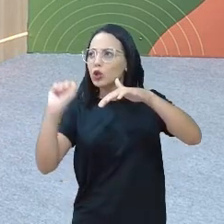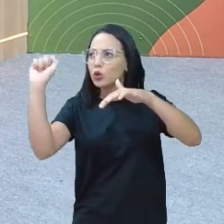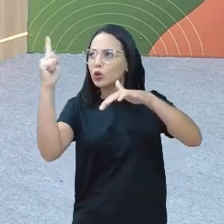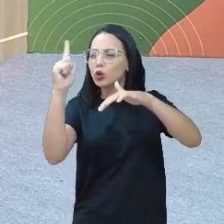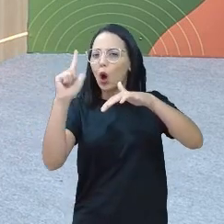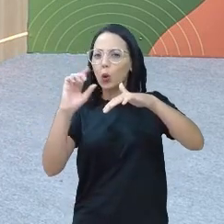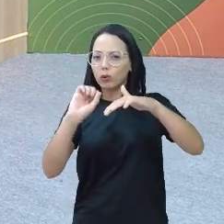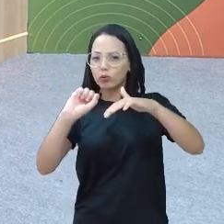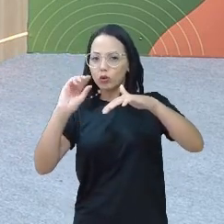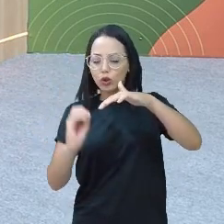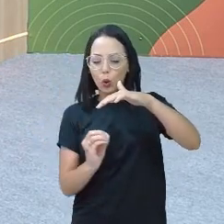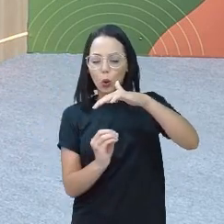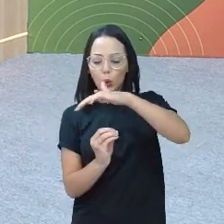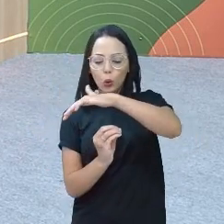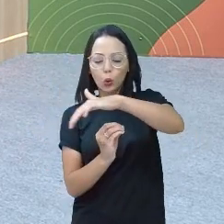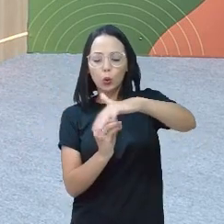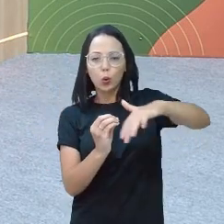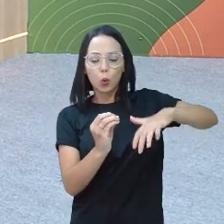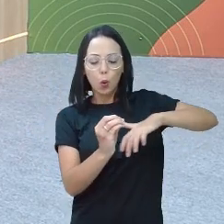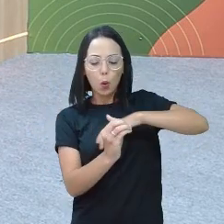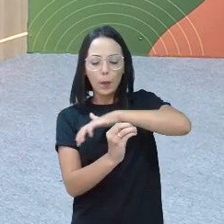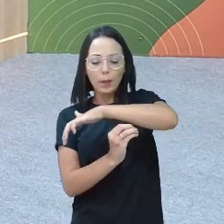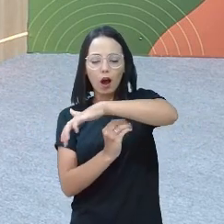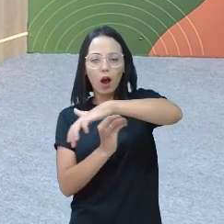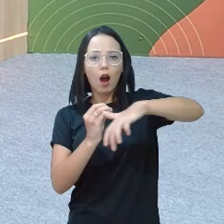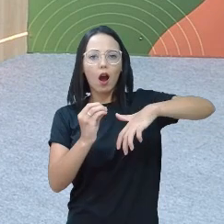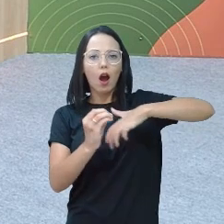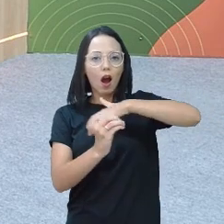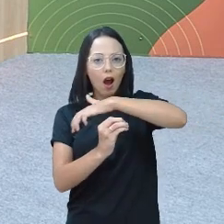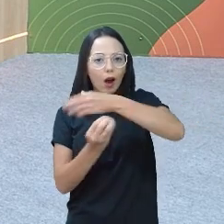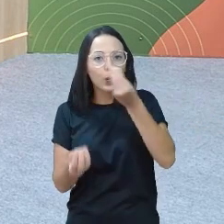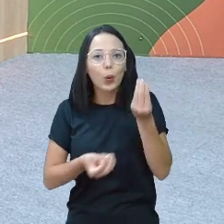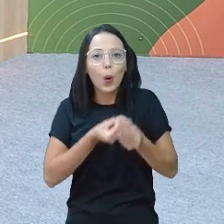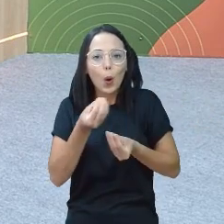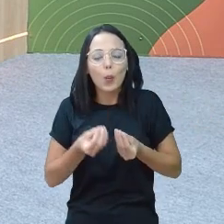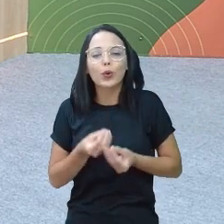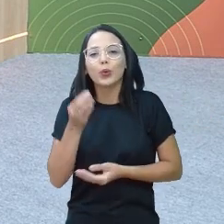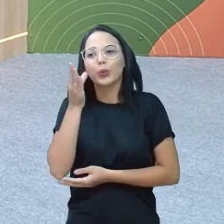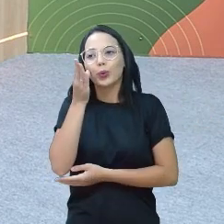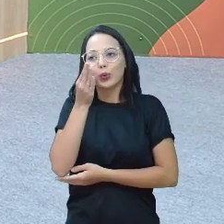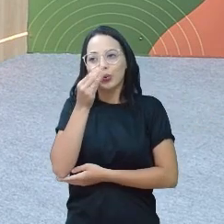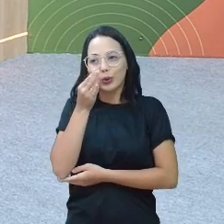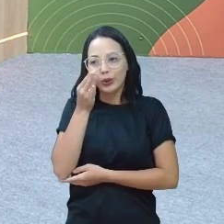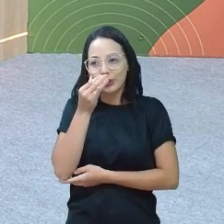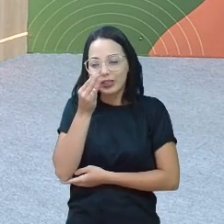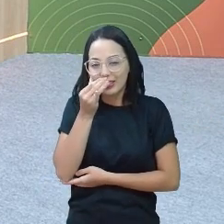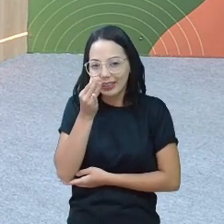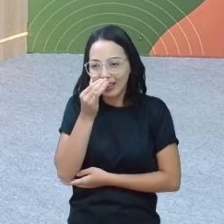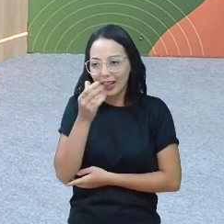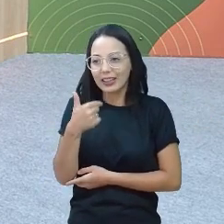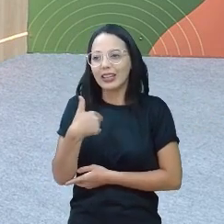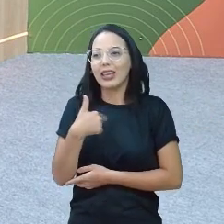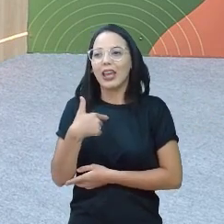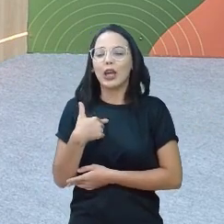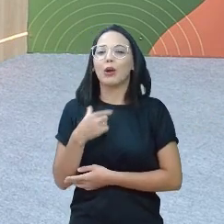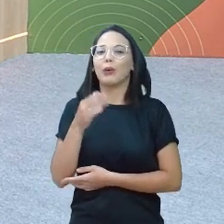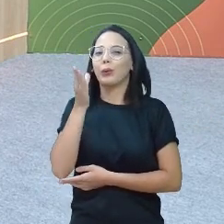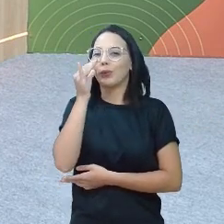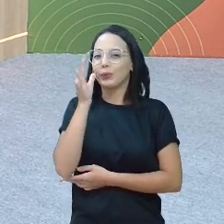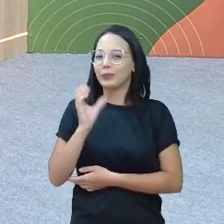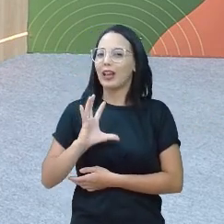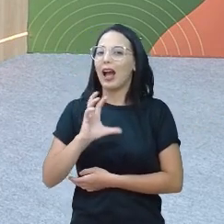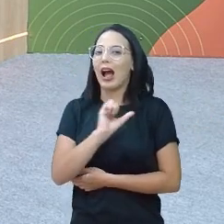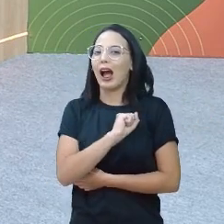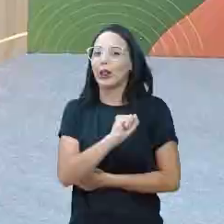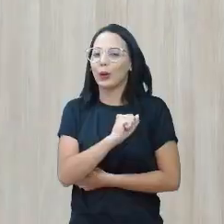Consegue ter aí seu movimento em torno do Sol? E isso gera uma curiosidade pra caramba, né não? Eu particularmente adoro